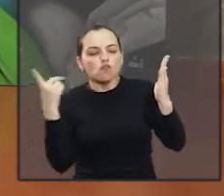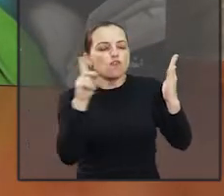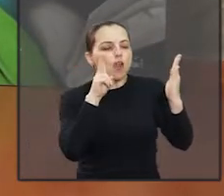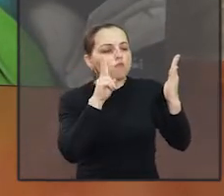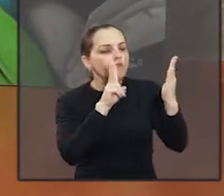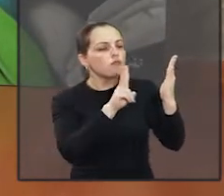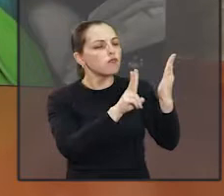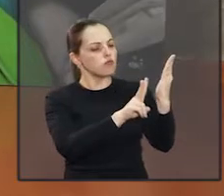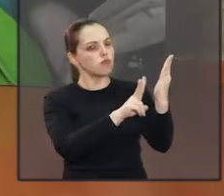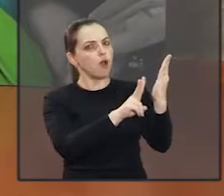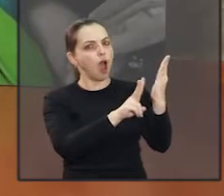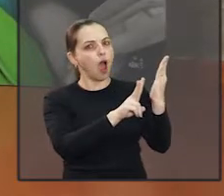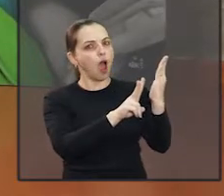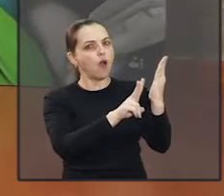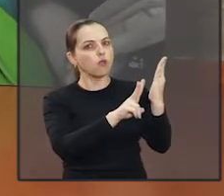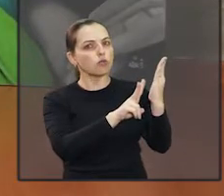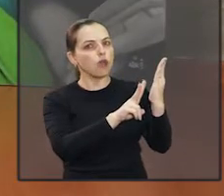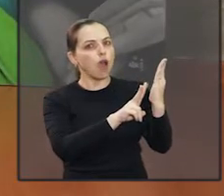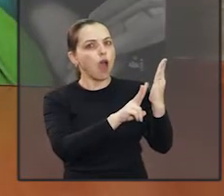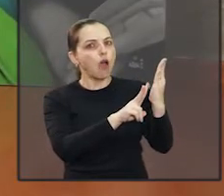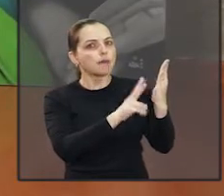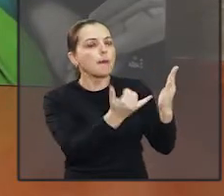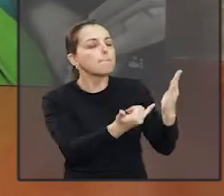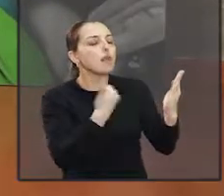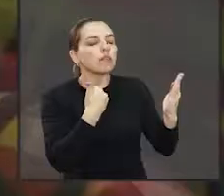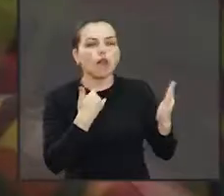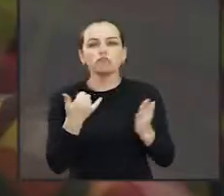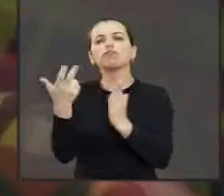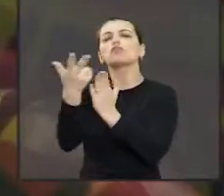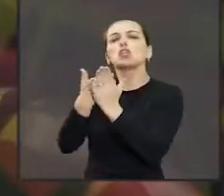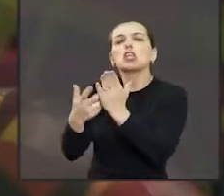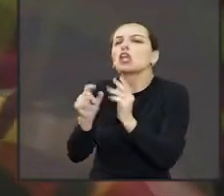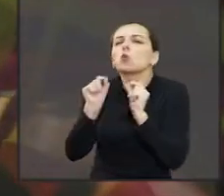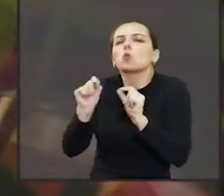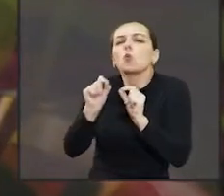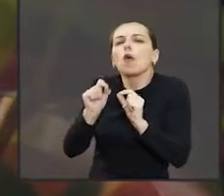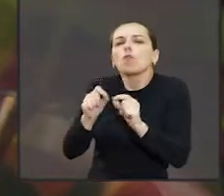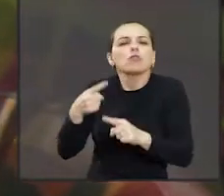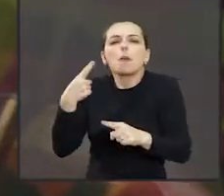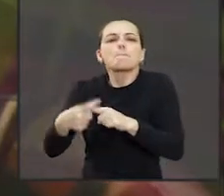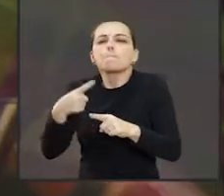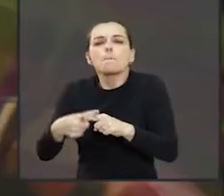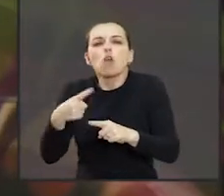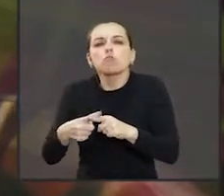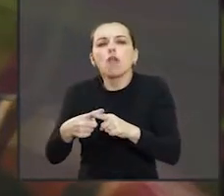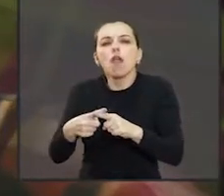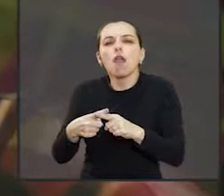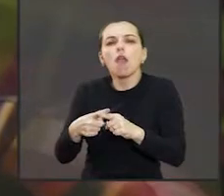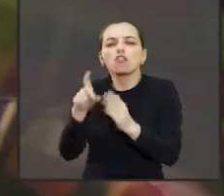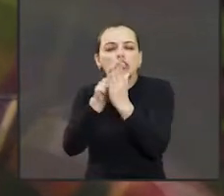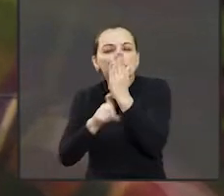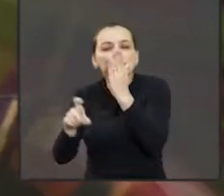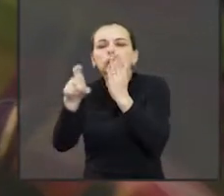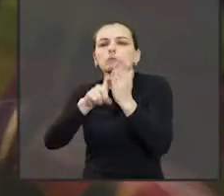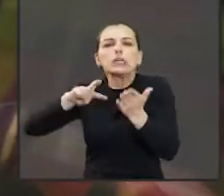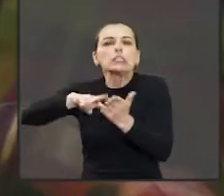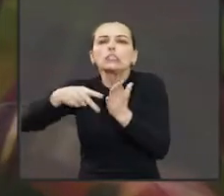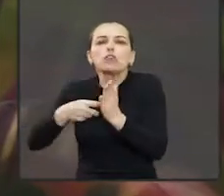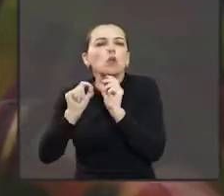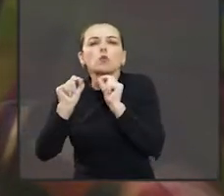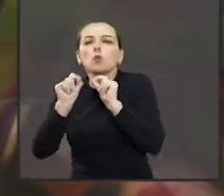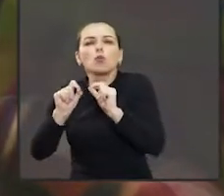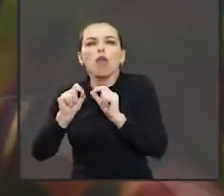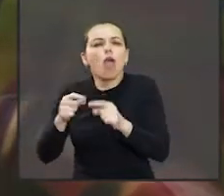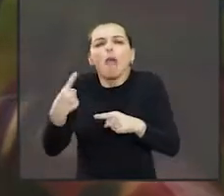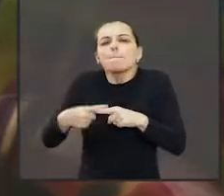países, o lance é o seguinte: os caras param, e não é uma ou outra pessoa, a grande maioria para e fala, mas o que você está fazendo? Ah,